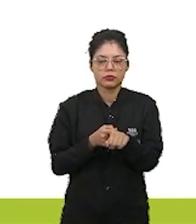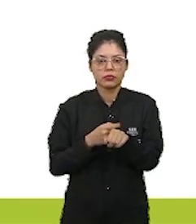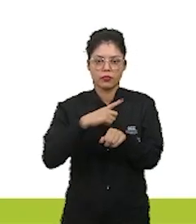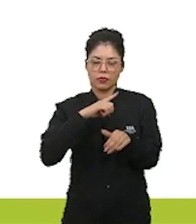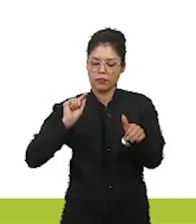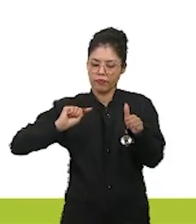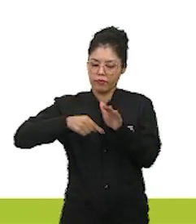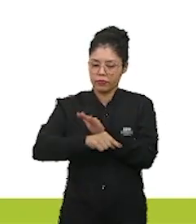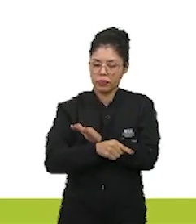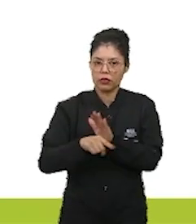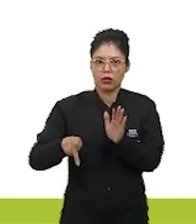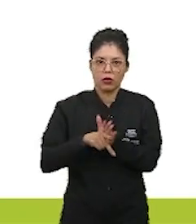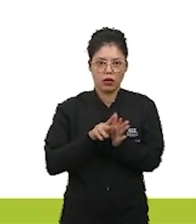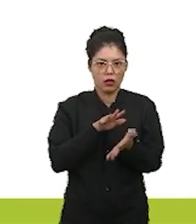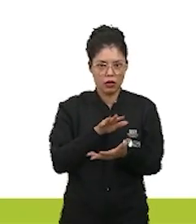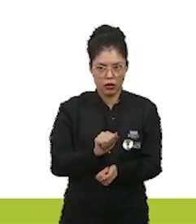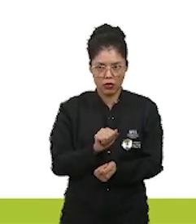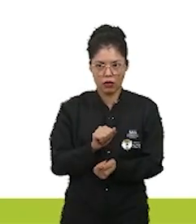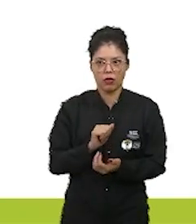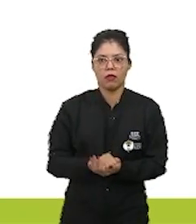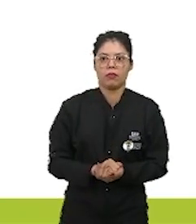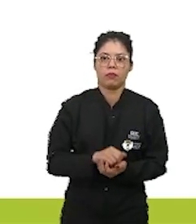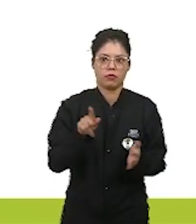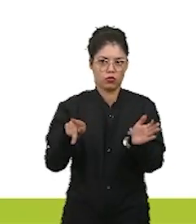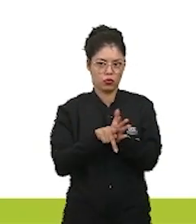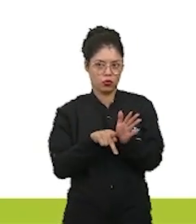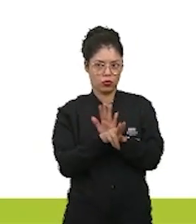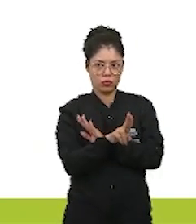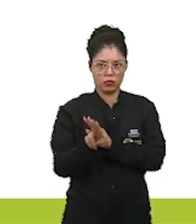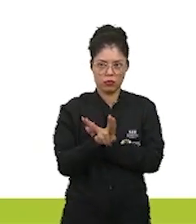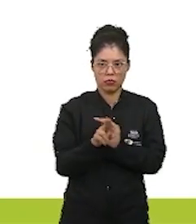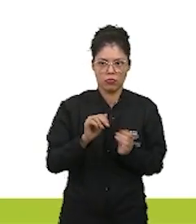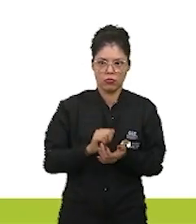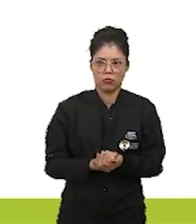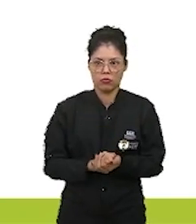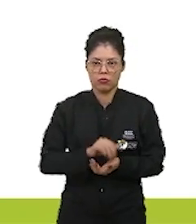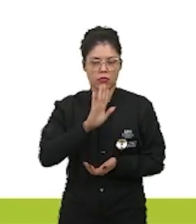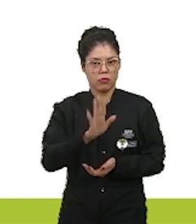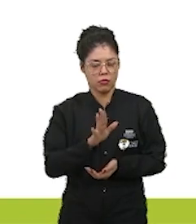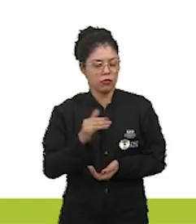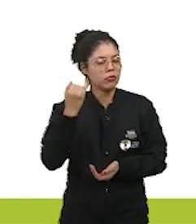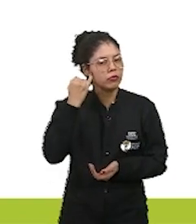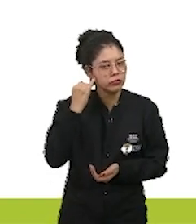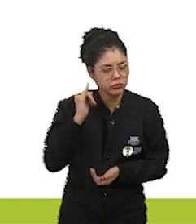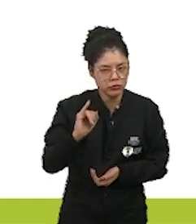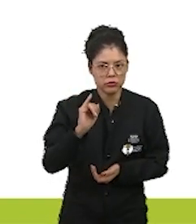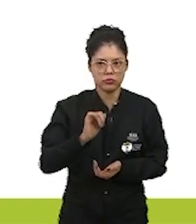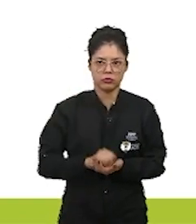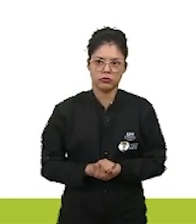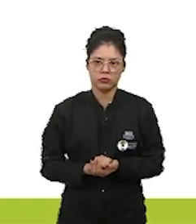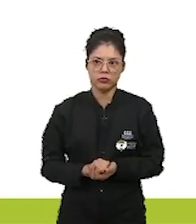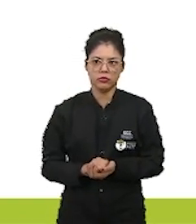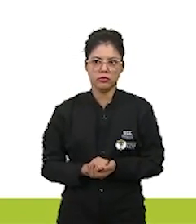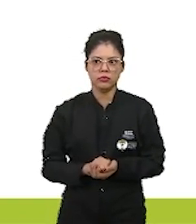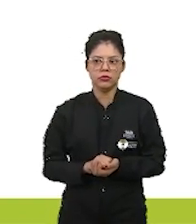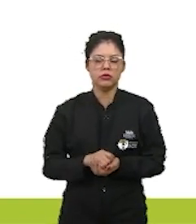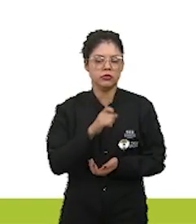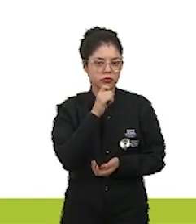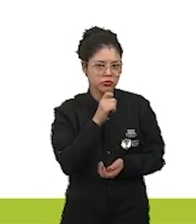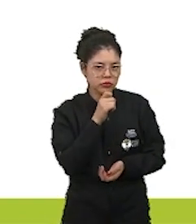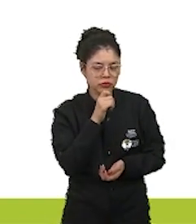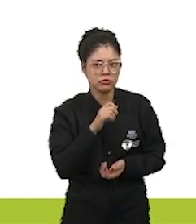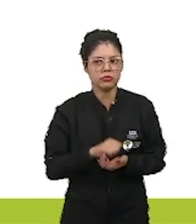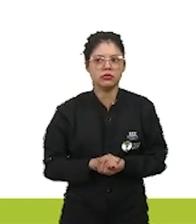no interior da Terra. Por isso, como o próprio nome aqui, intrusivo, já dá essa ideia aí de se